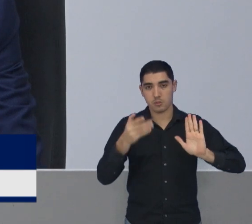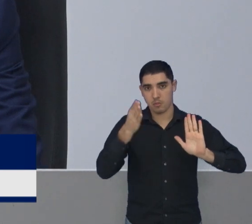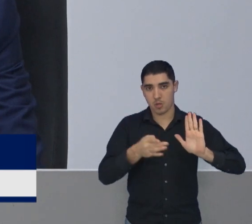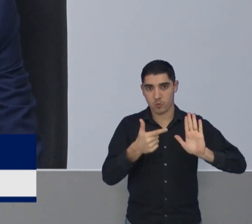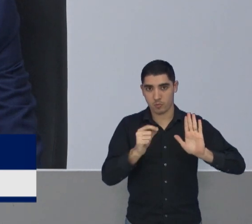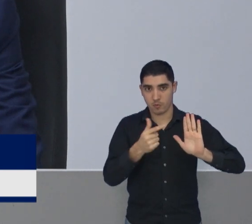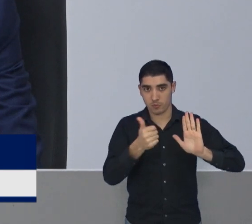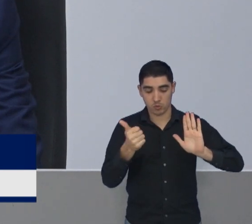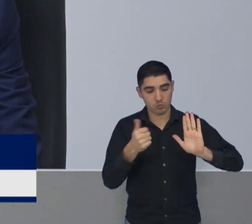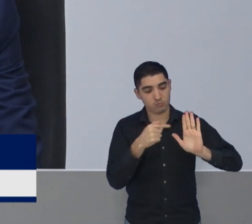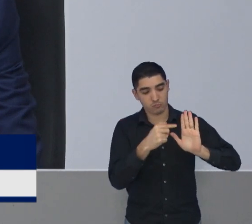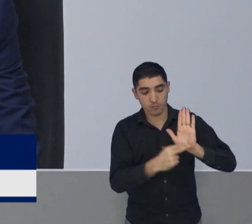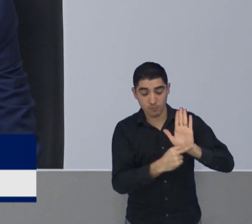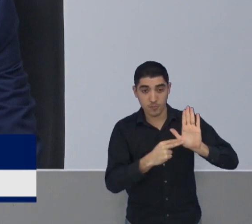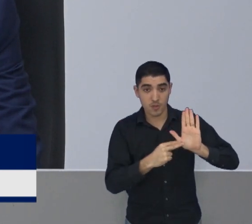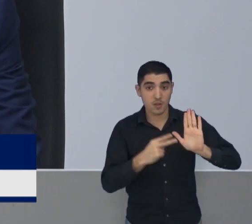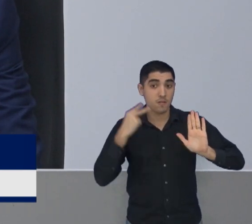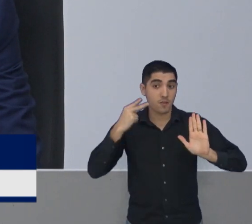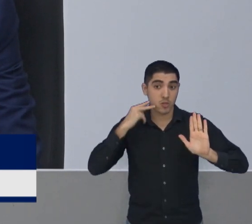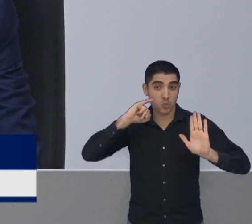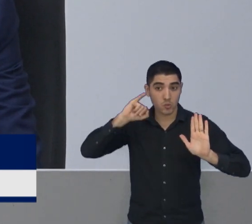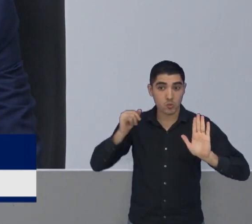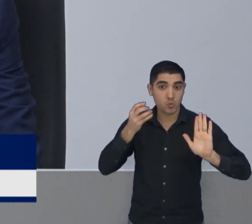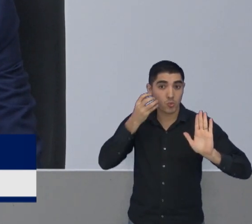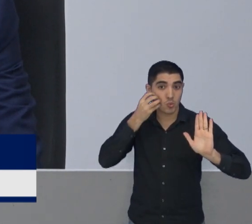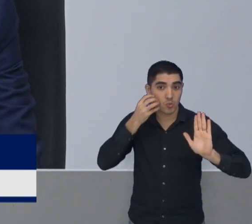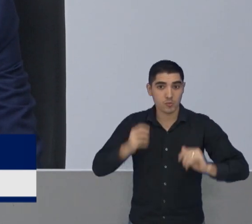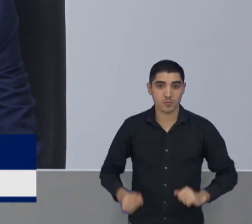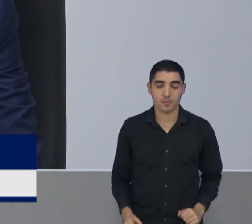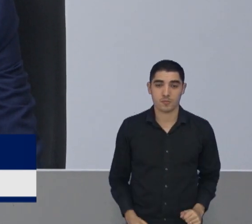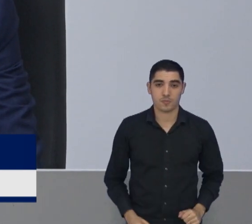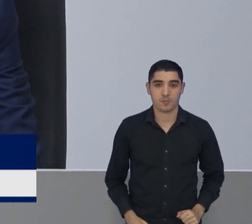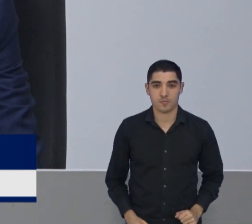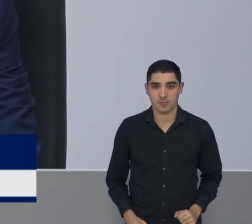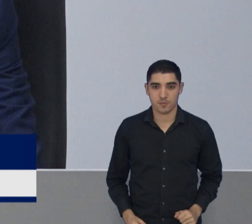512/2021, autoria da vereadora Juliana Fraga.